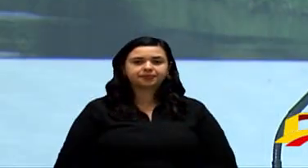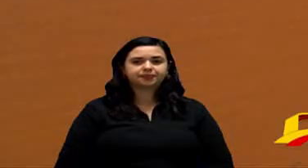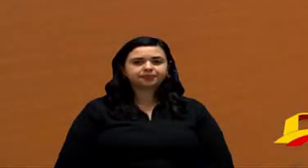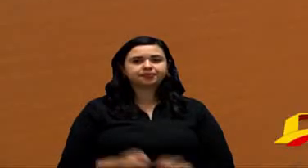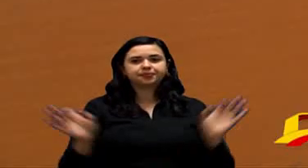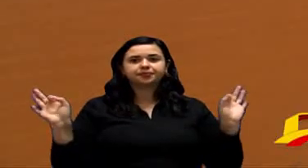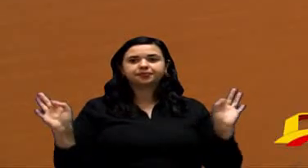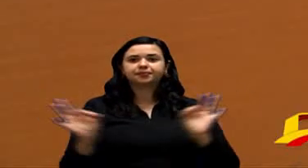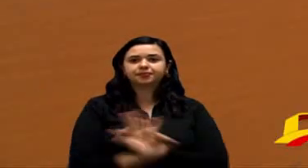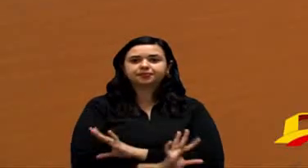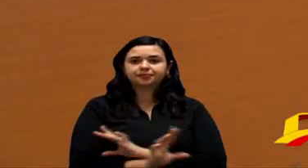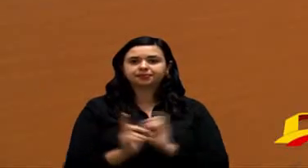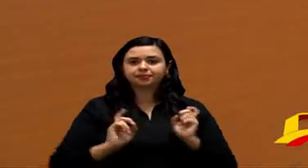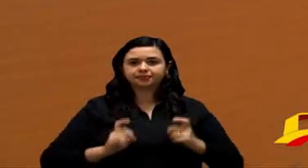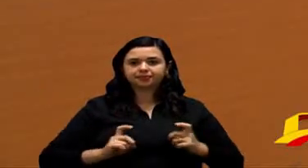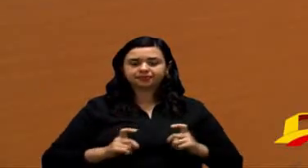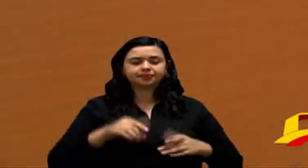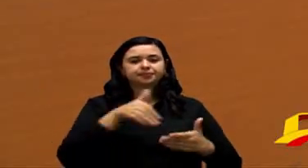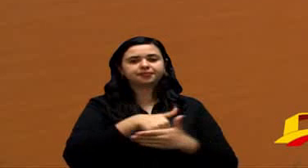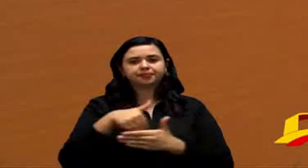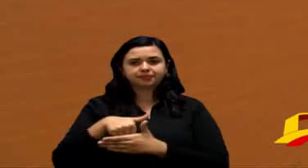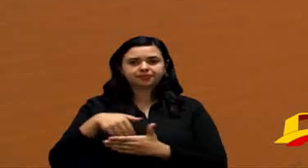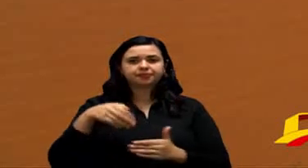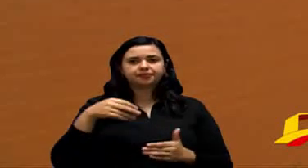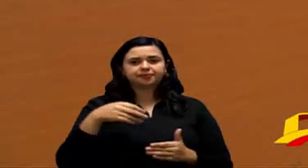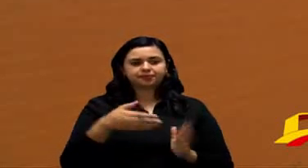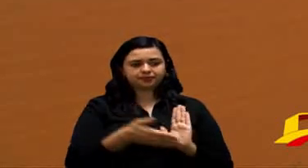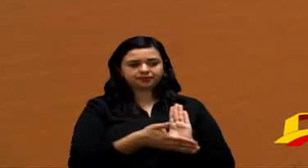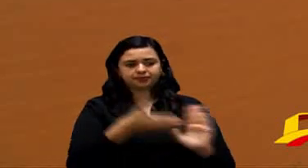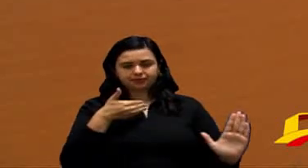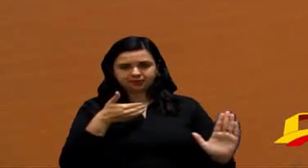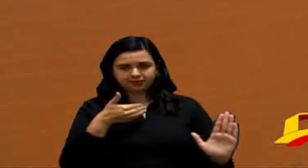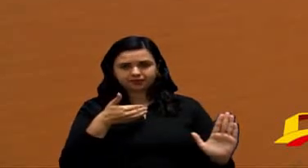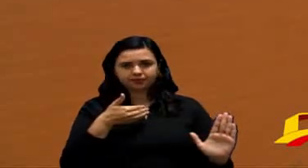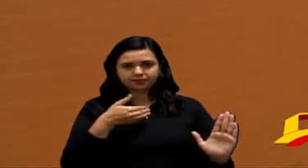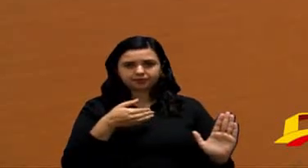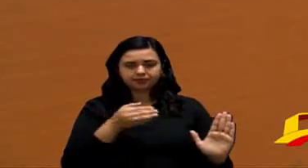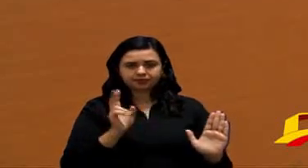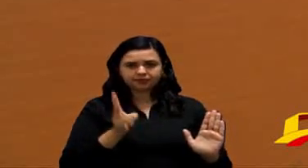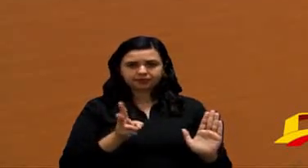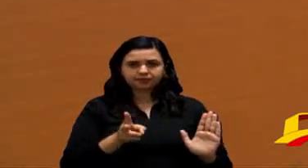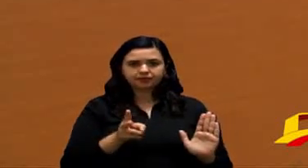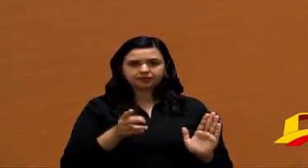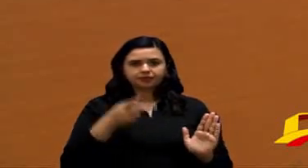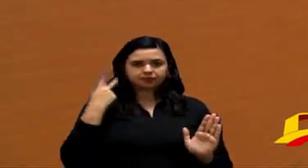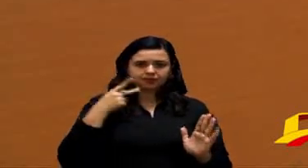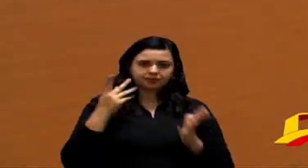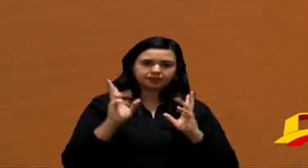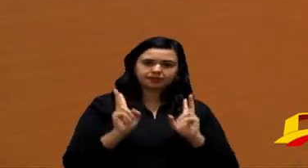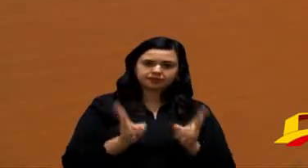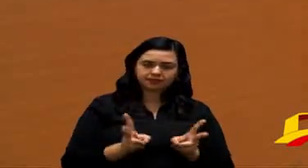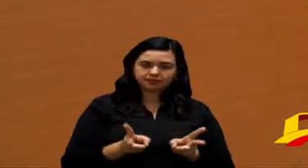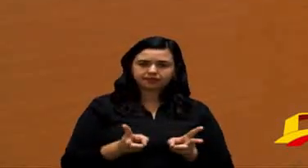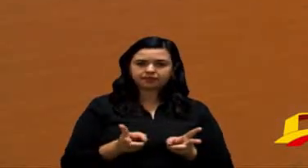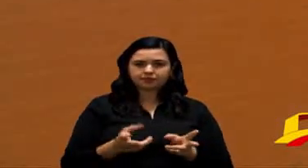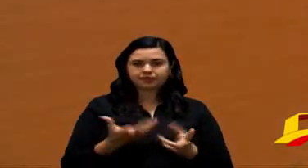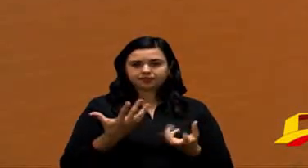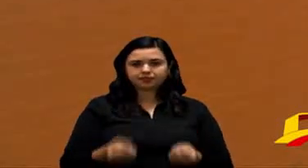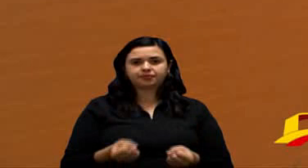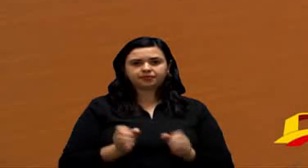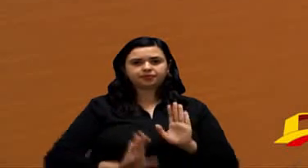é encerrada discussão eu coloco em votação a retirada por tempo determinados vereadores concordam permanece Como